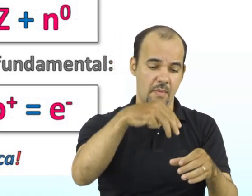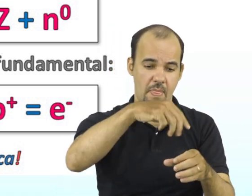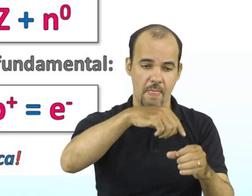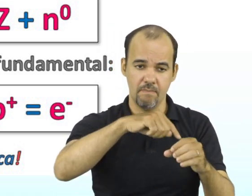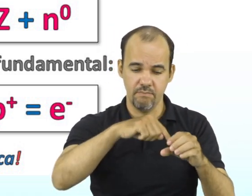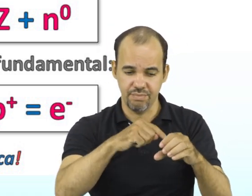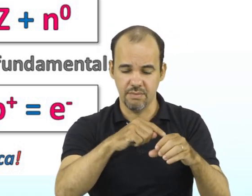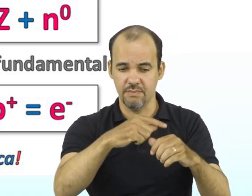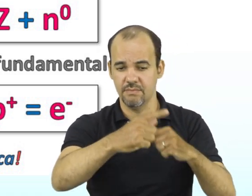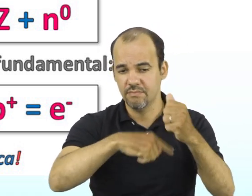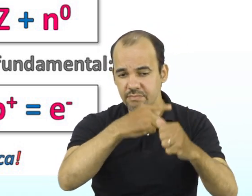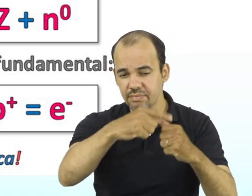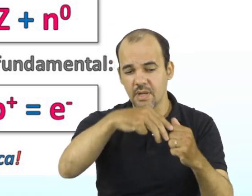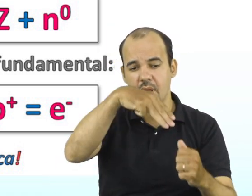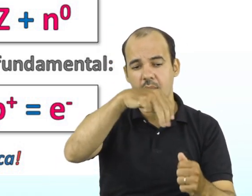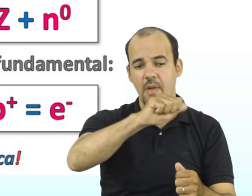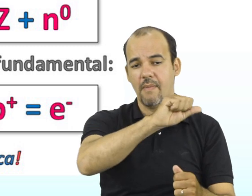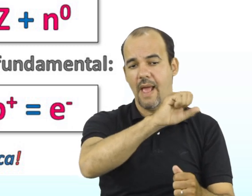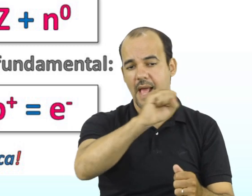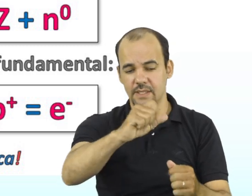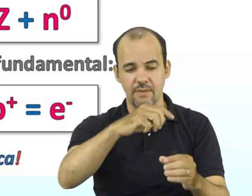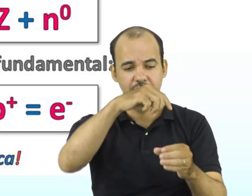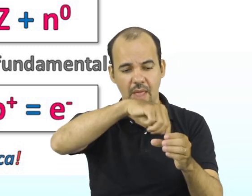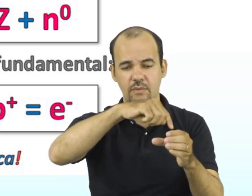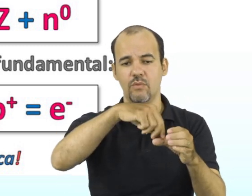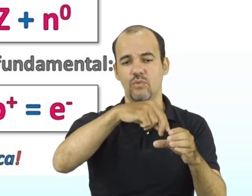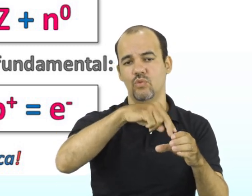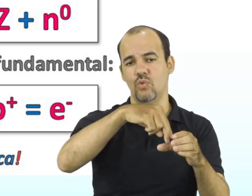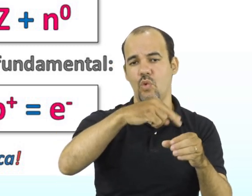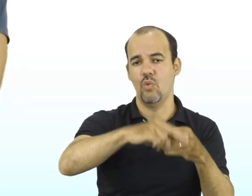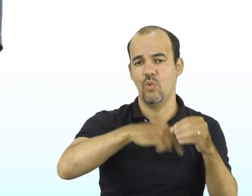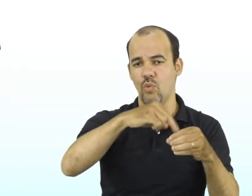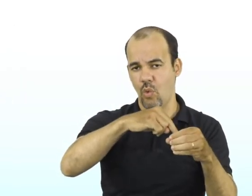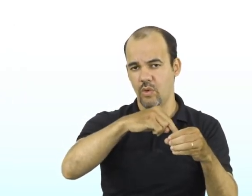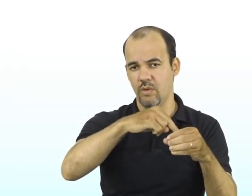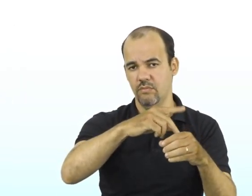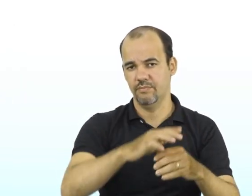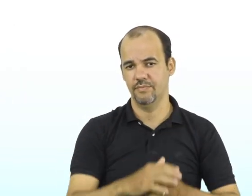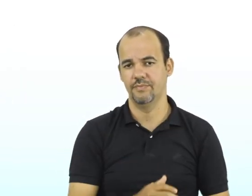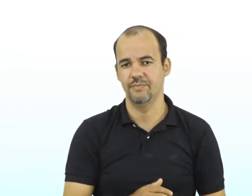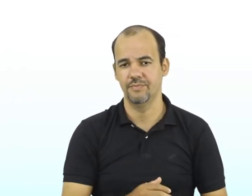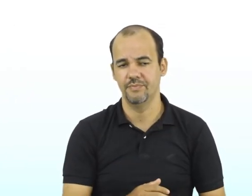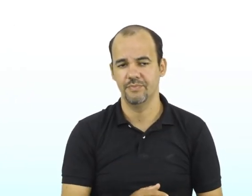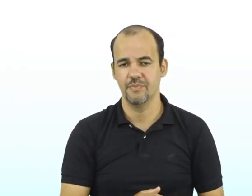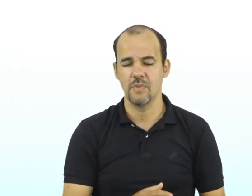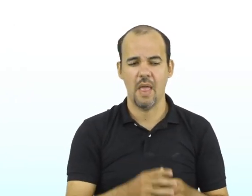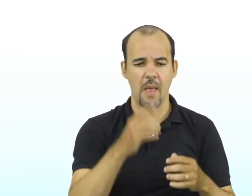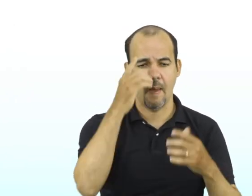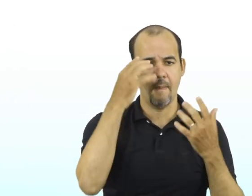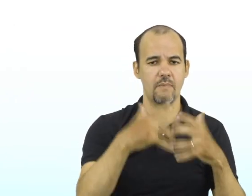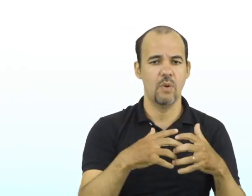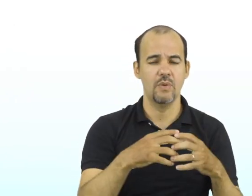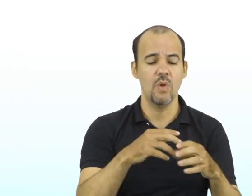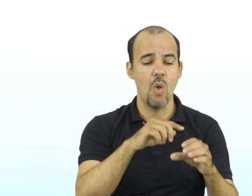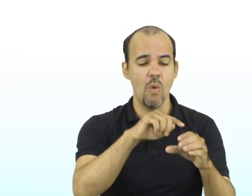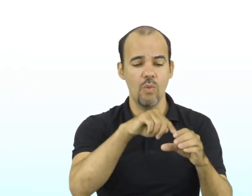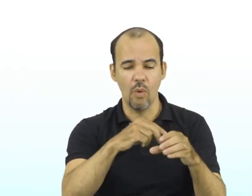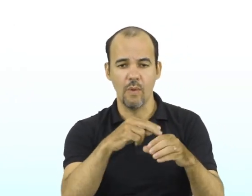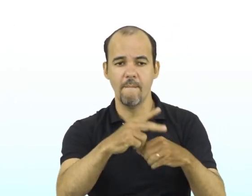a massa do átomo se encontra no núcleo. Raciocina comigo agora, tu é inteligente. Quem é que está no